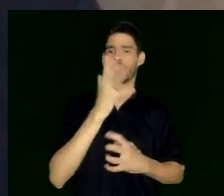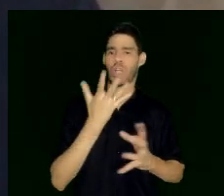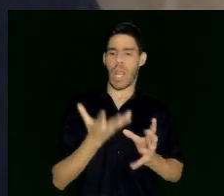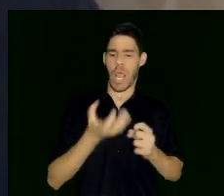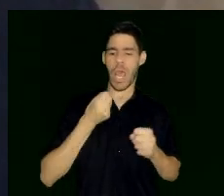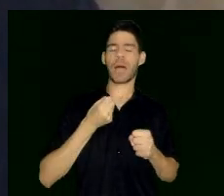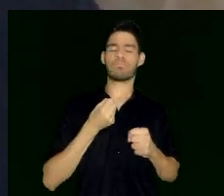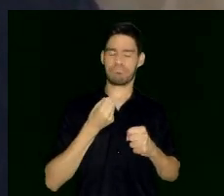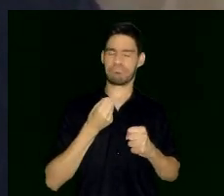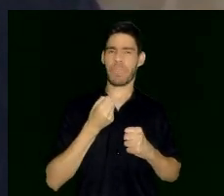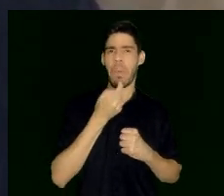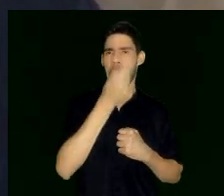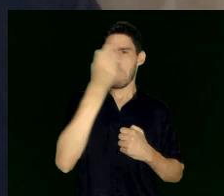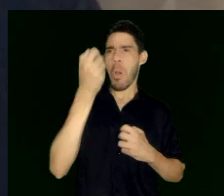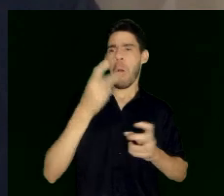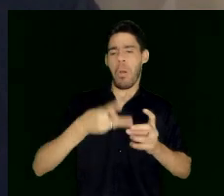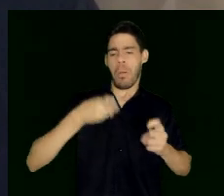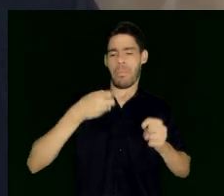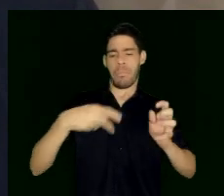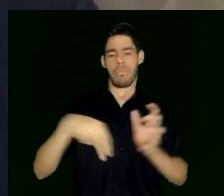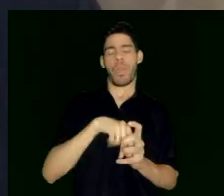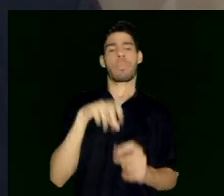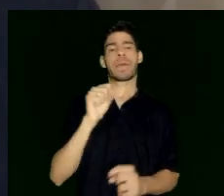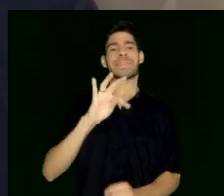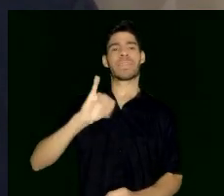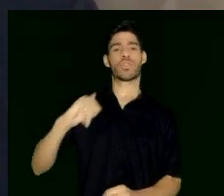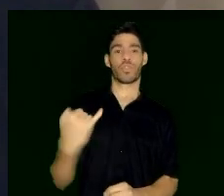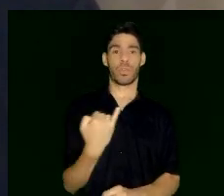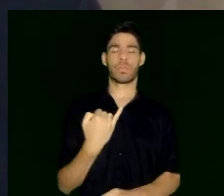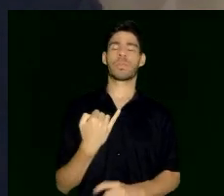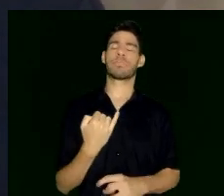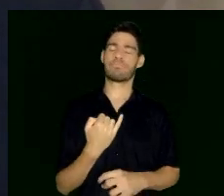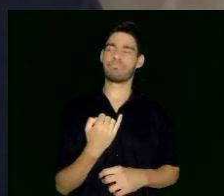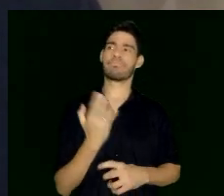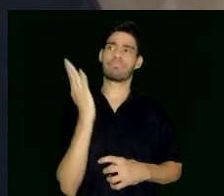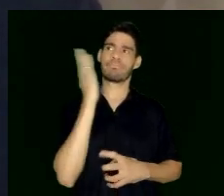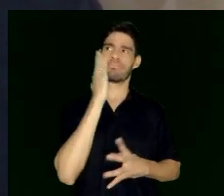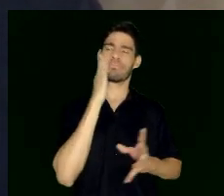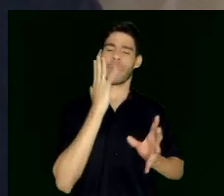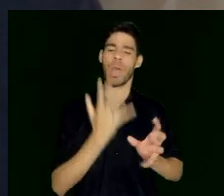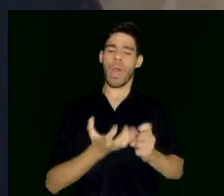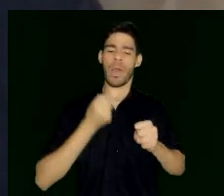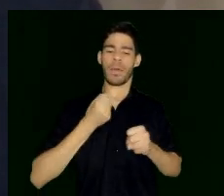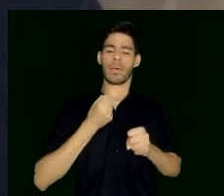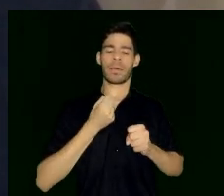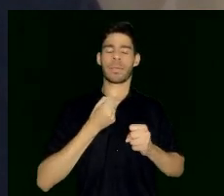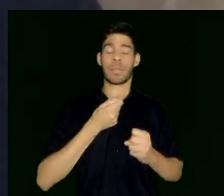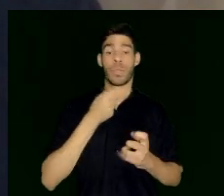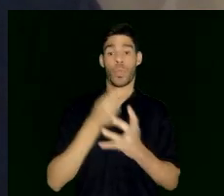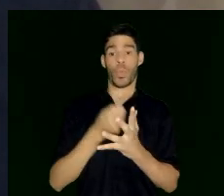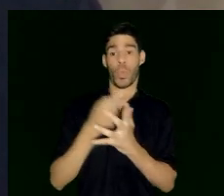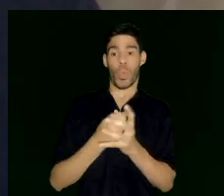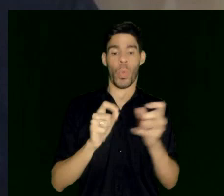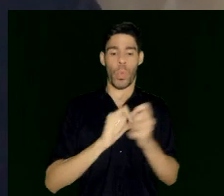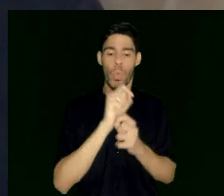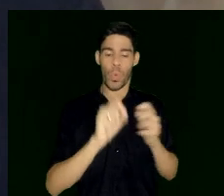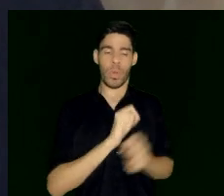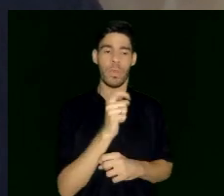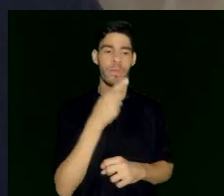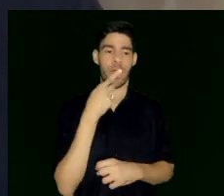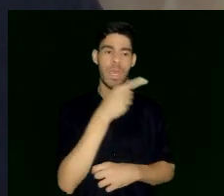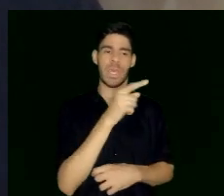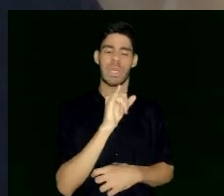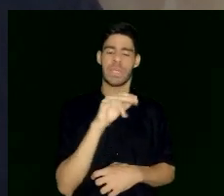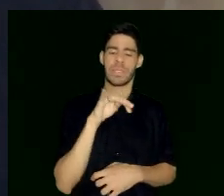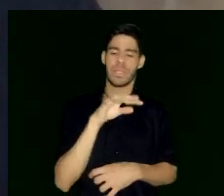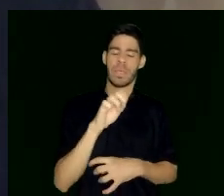certa forma reconhecido, e poucos notaram, pelo próprio STJ, ao reconhecer como requisito para